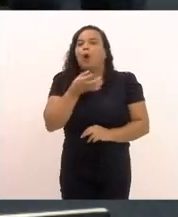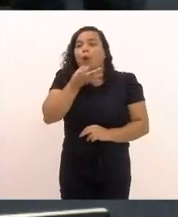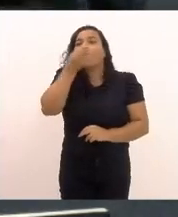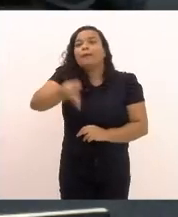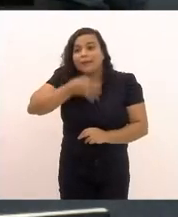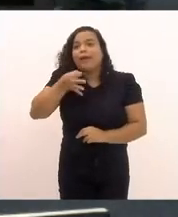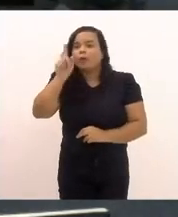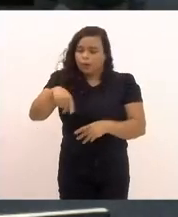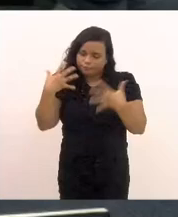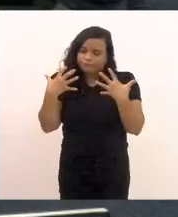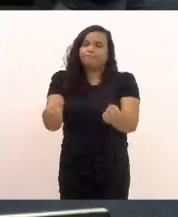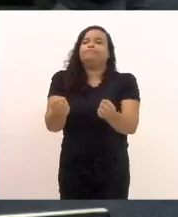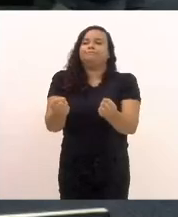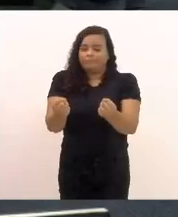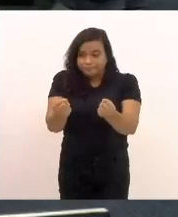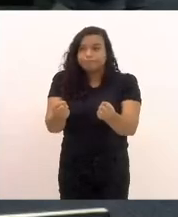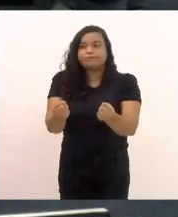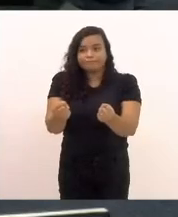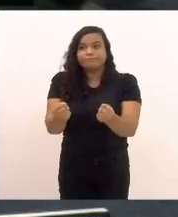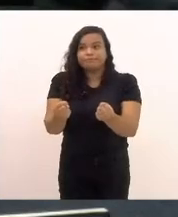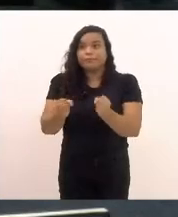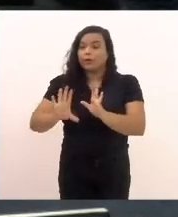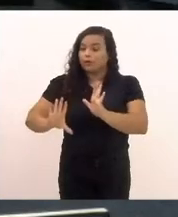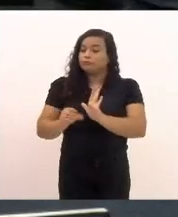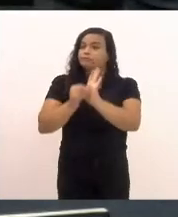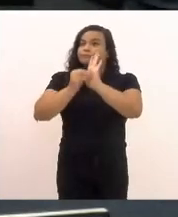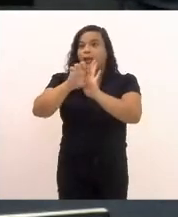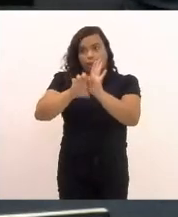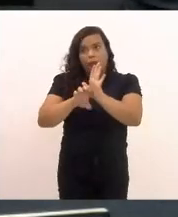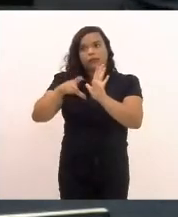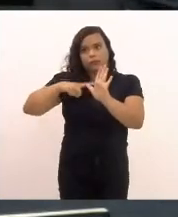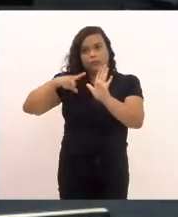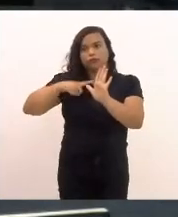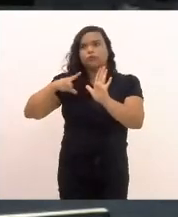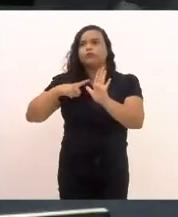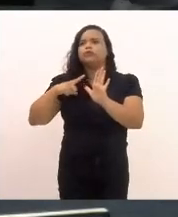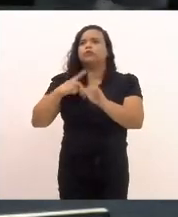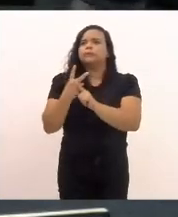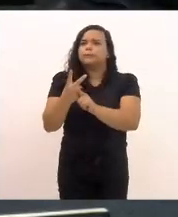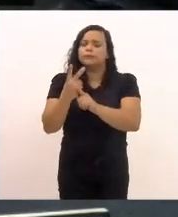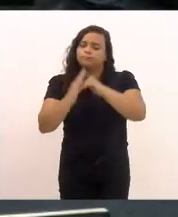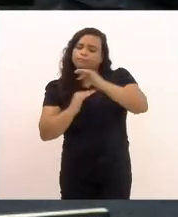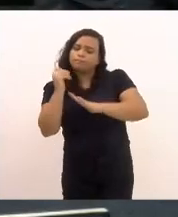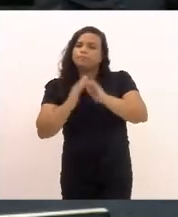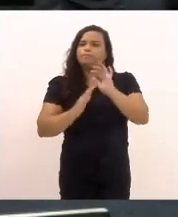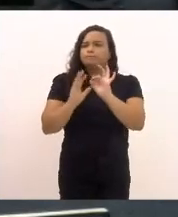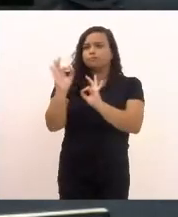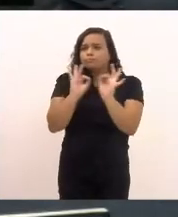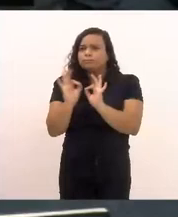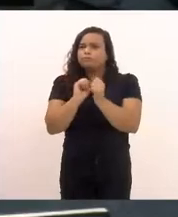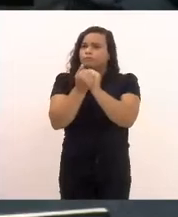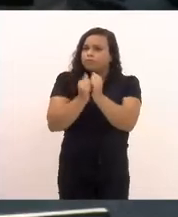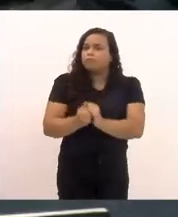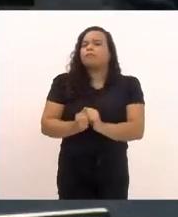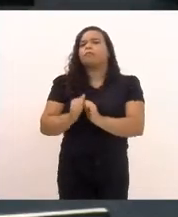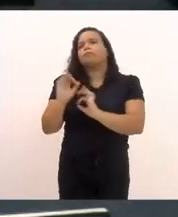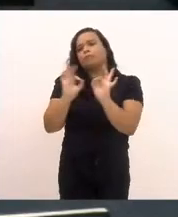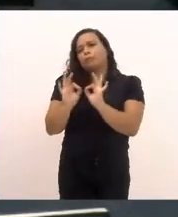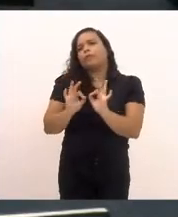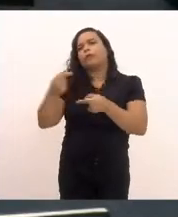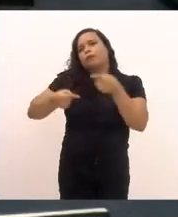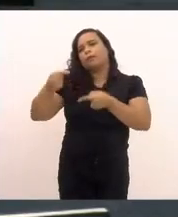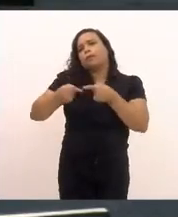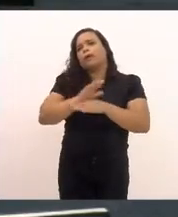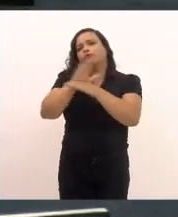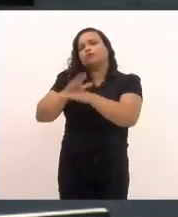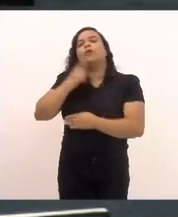é favorável com emendas buscando aperfeiçoar aí e contribuir com esse debate